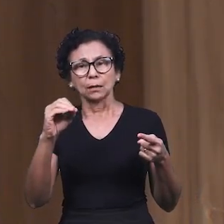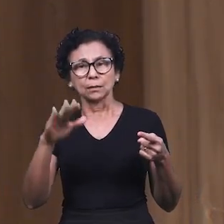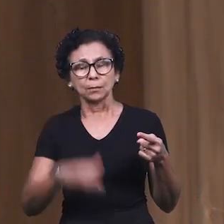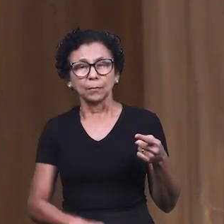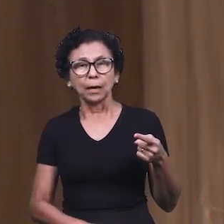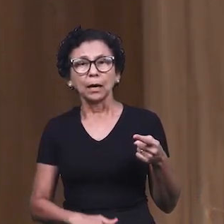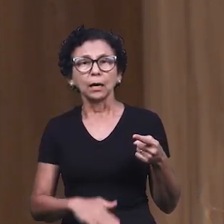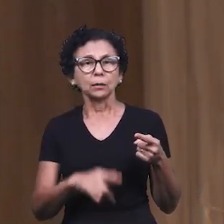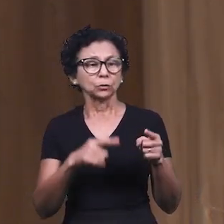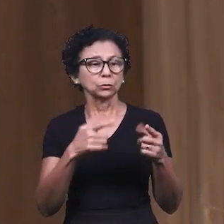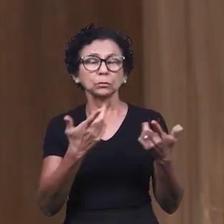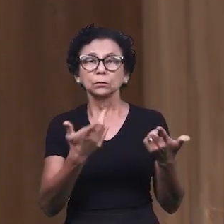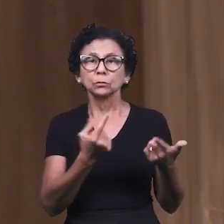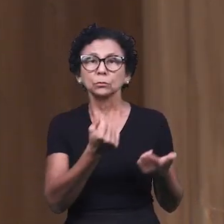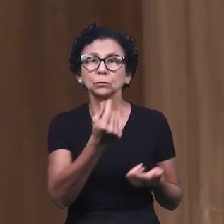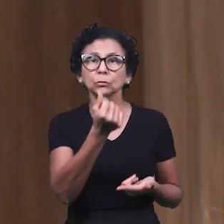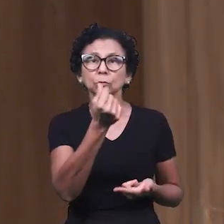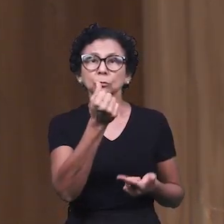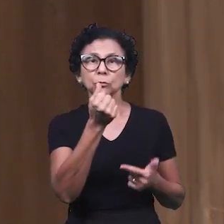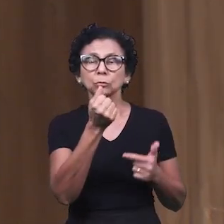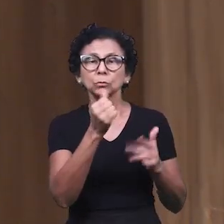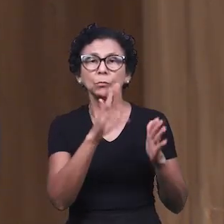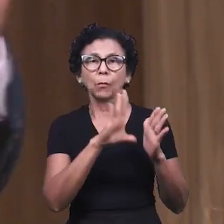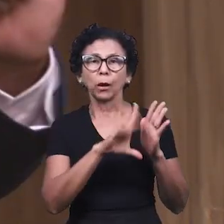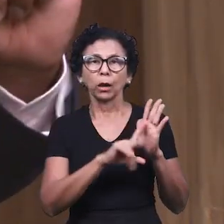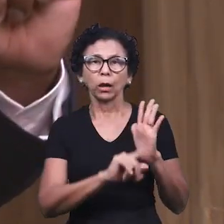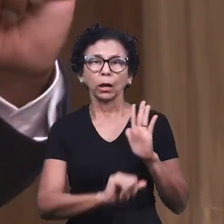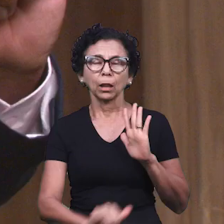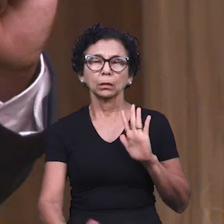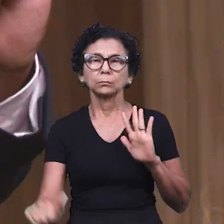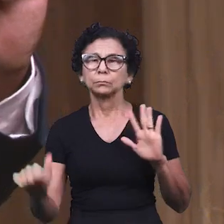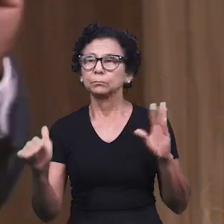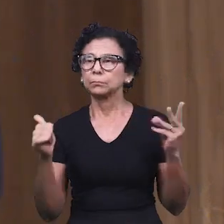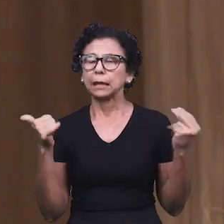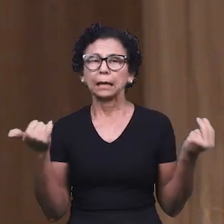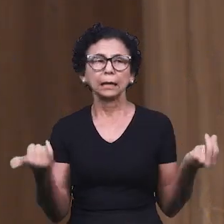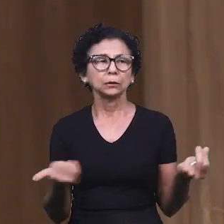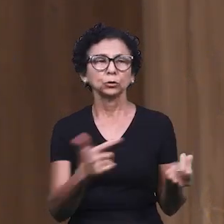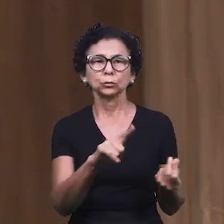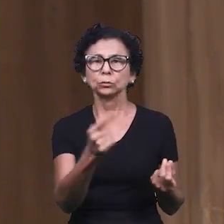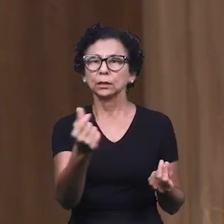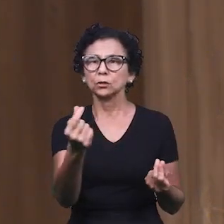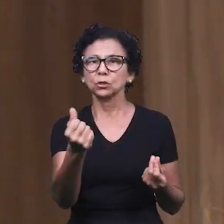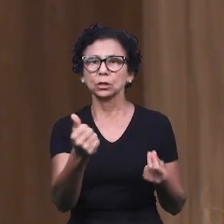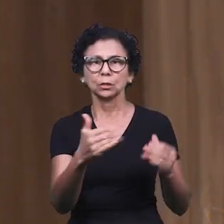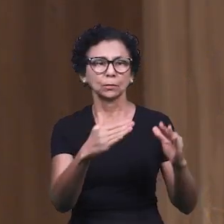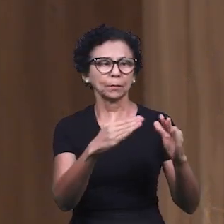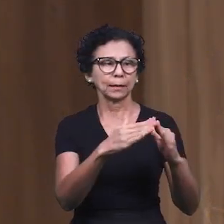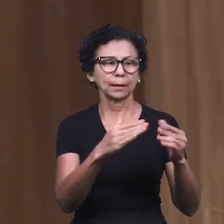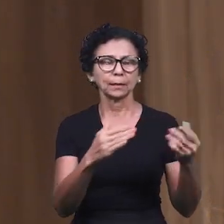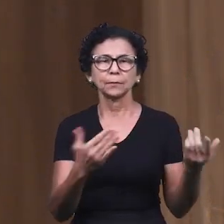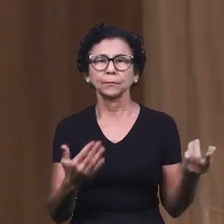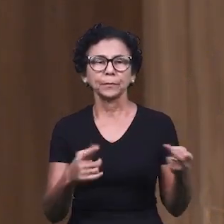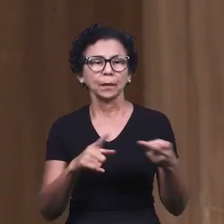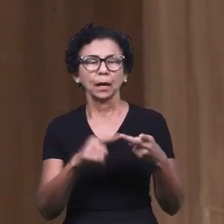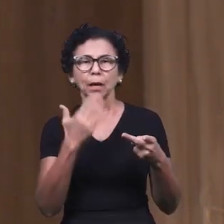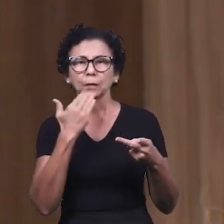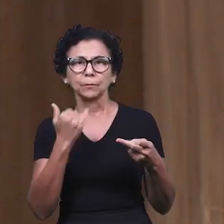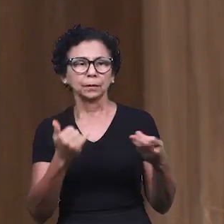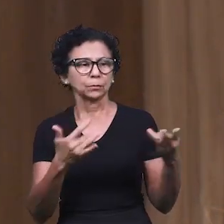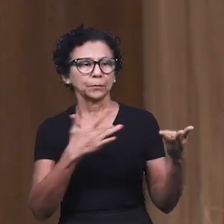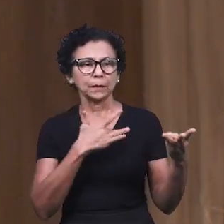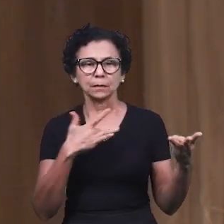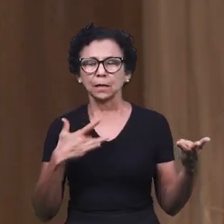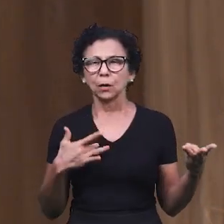importante dizer que será feito de uma forma unificada, todas as dívidas,